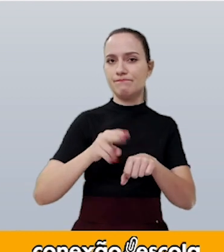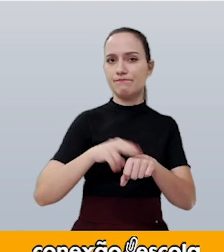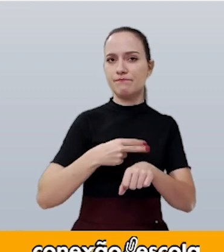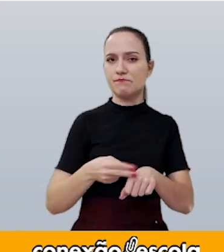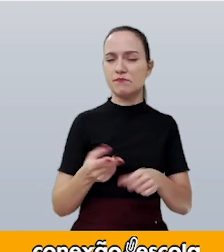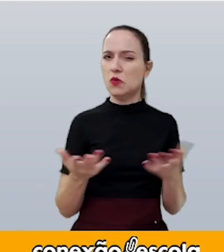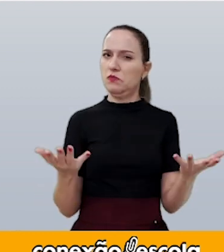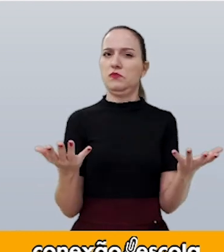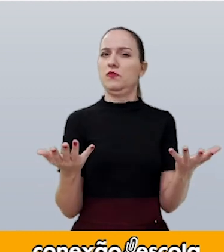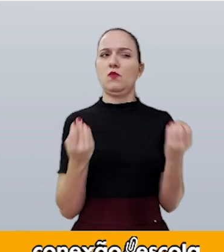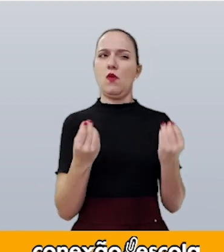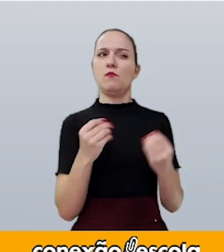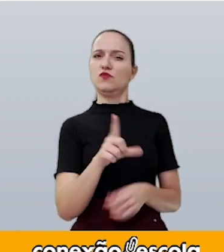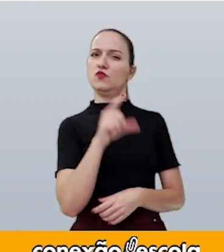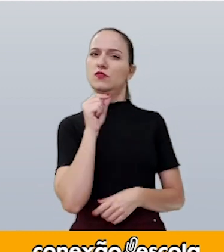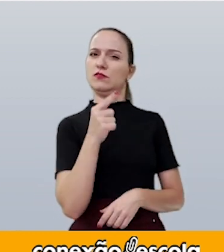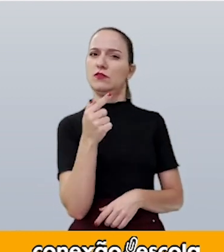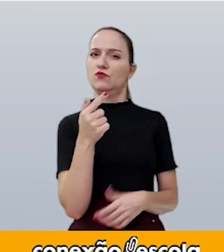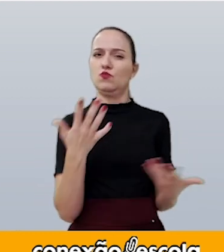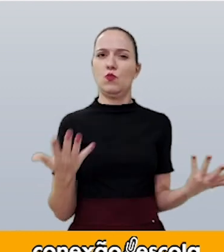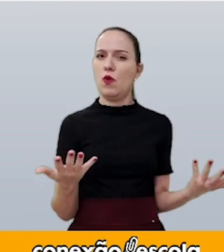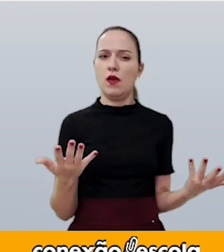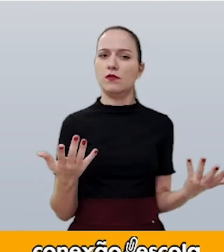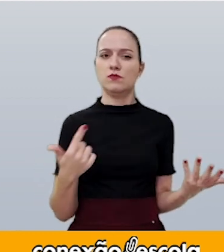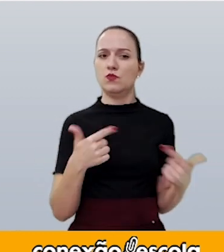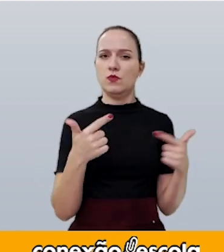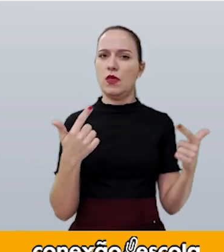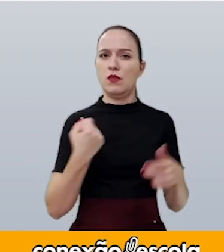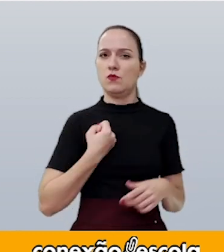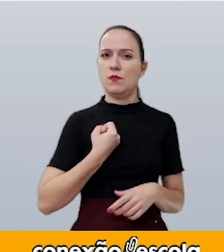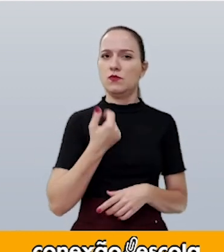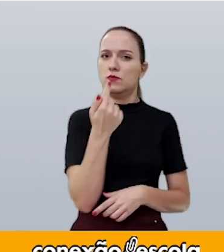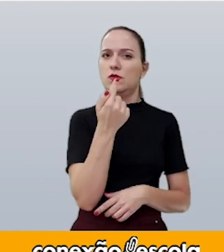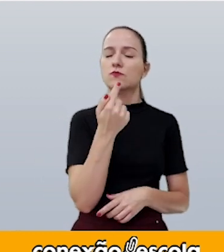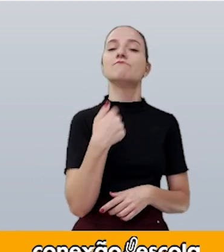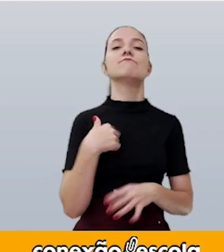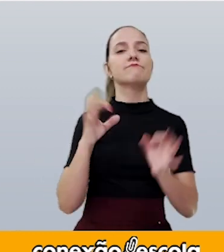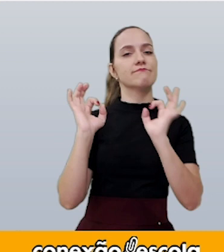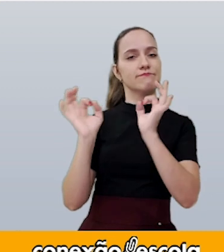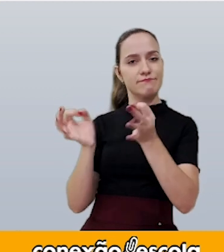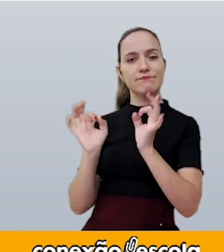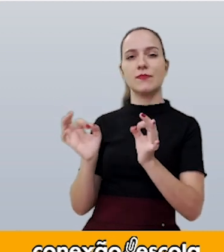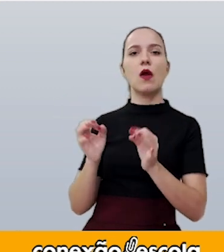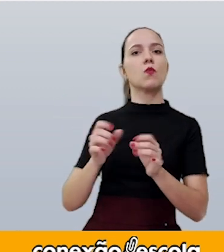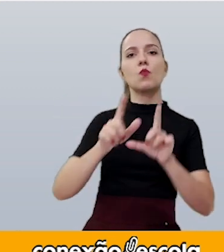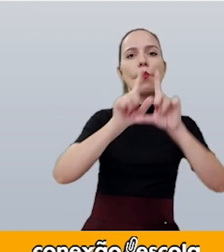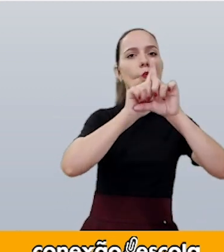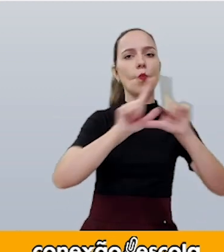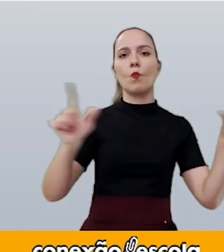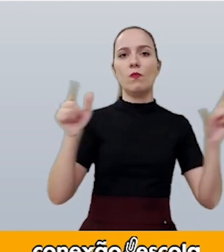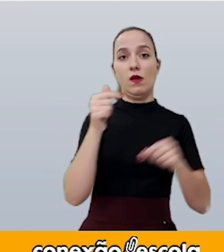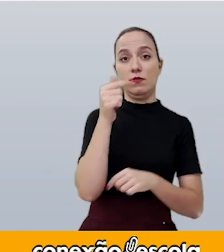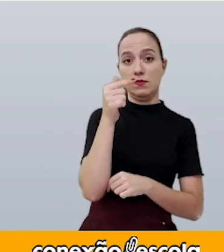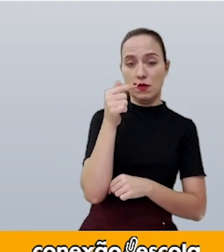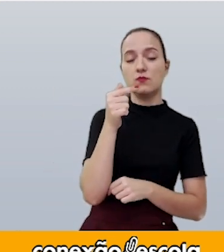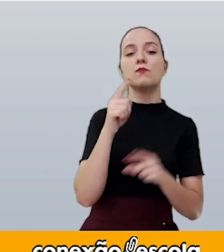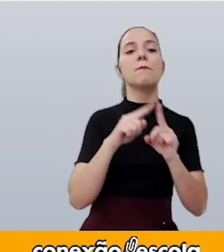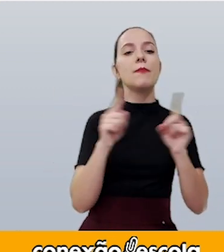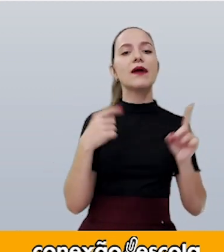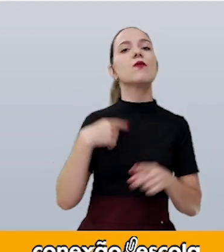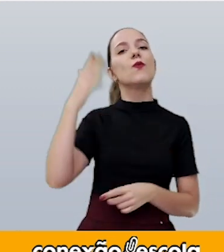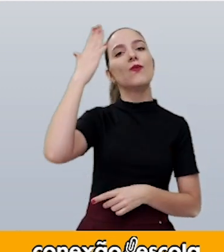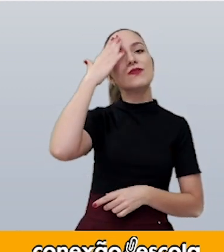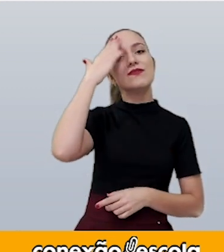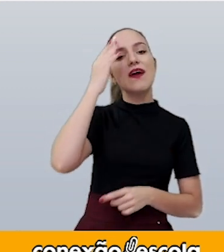Como assim, professora? Aí não tem o número 7. Realmente não aparece o número 7, mas